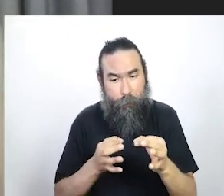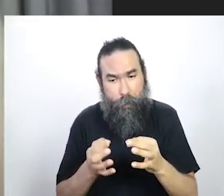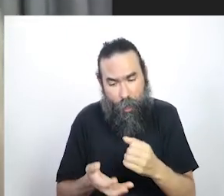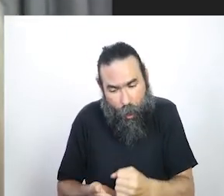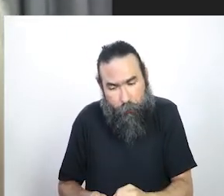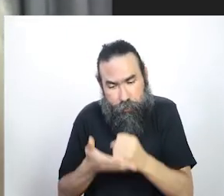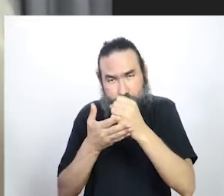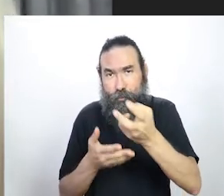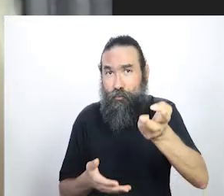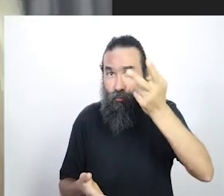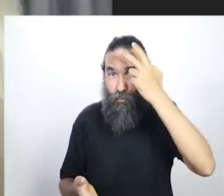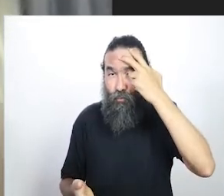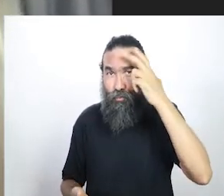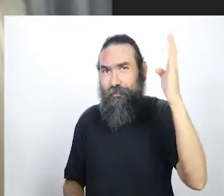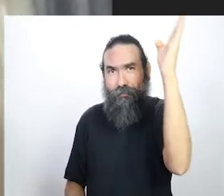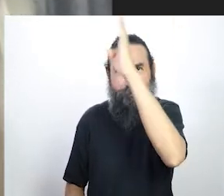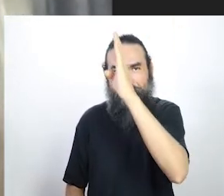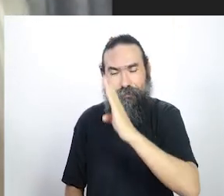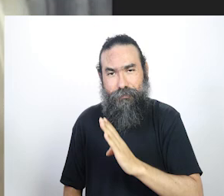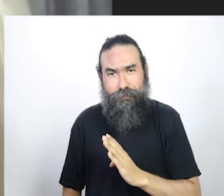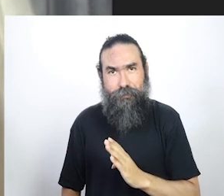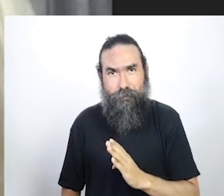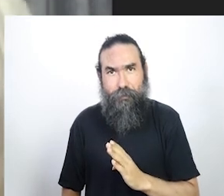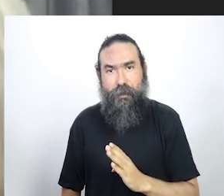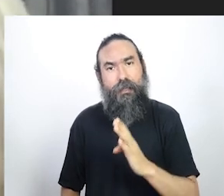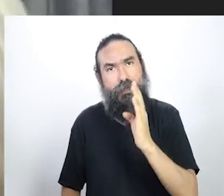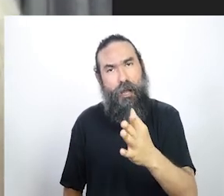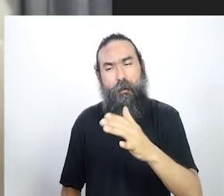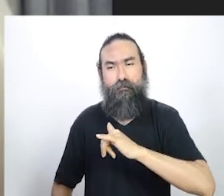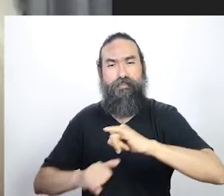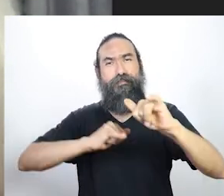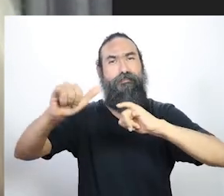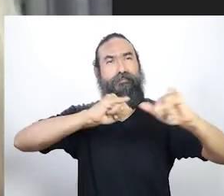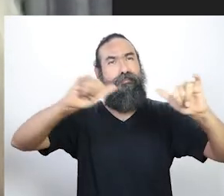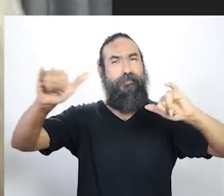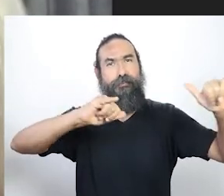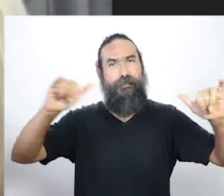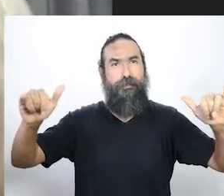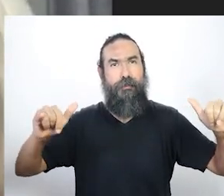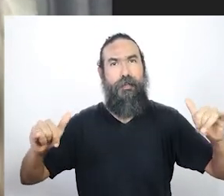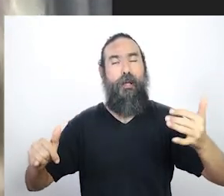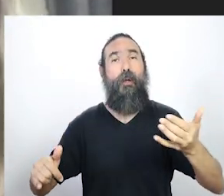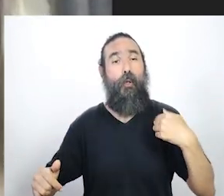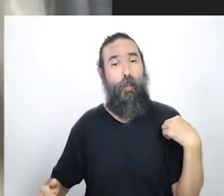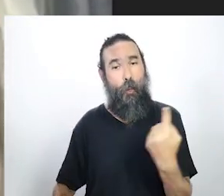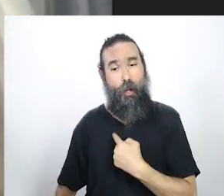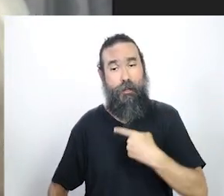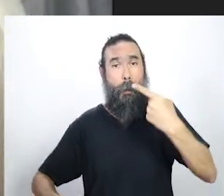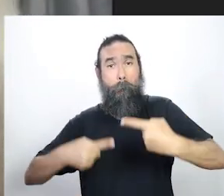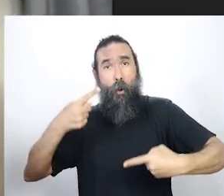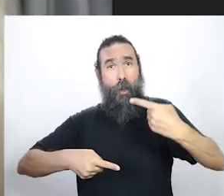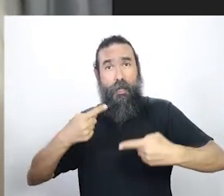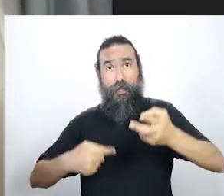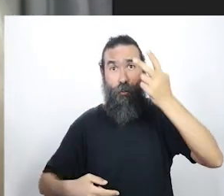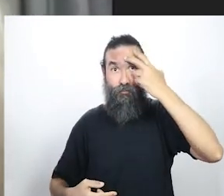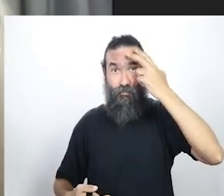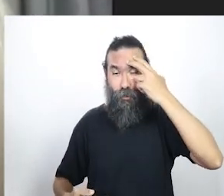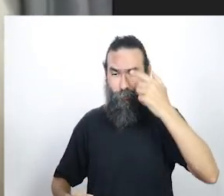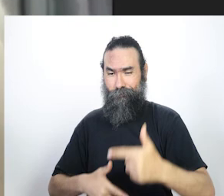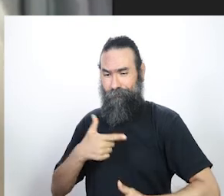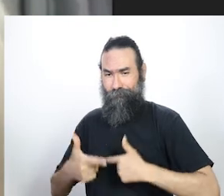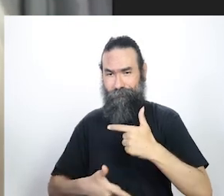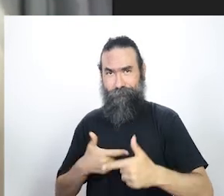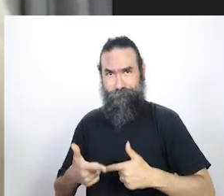Cultura, essa época já tinha sido... publicado. Então, nós fizemos toda a nossa política